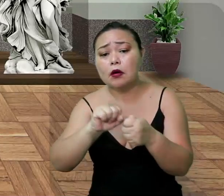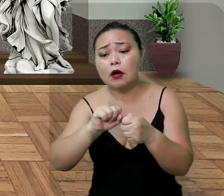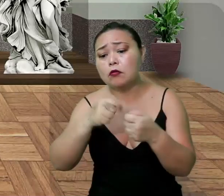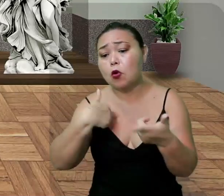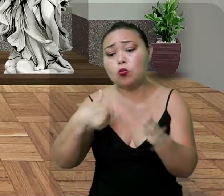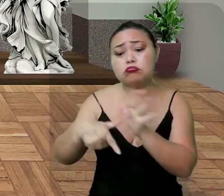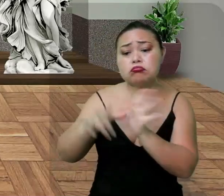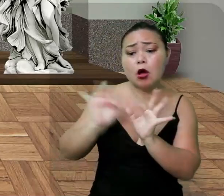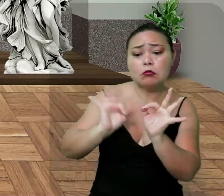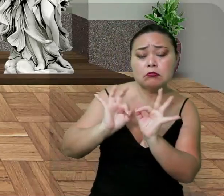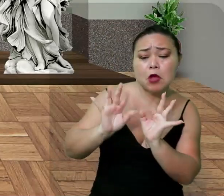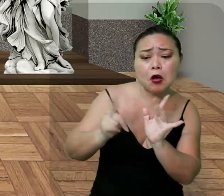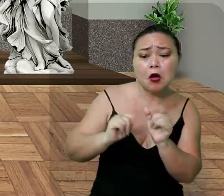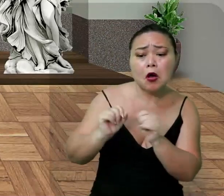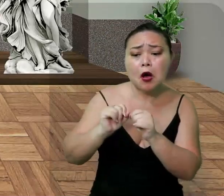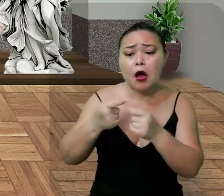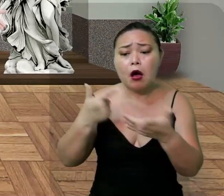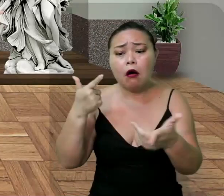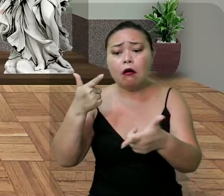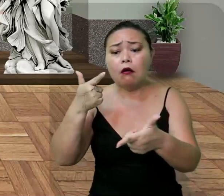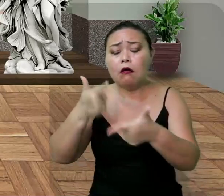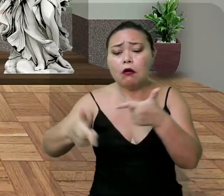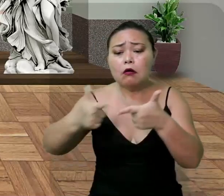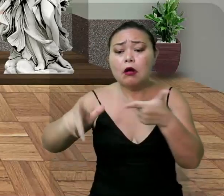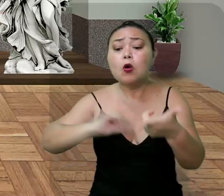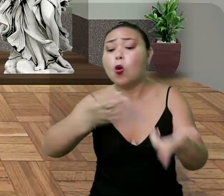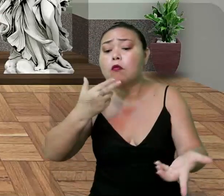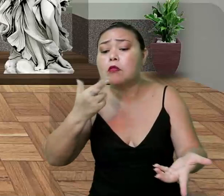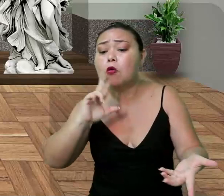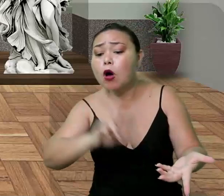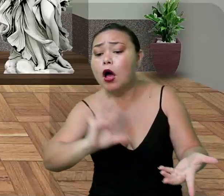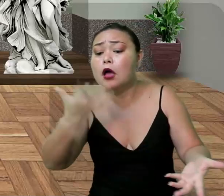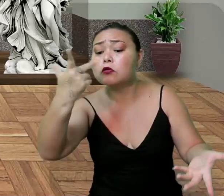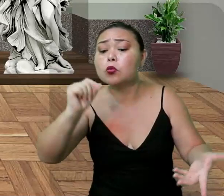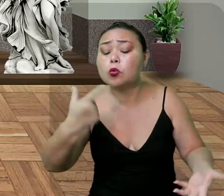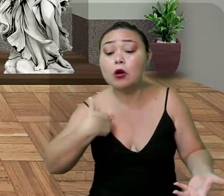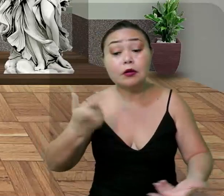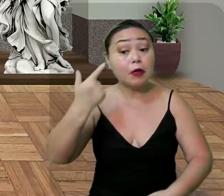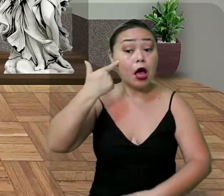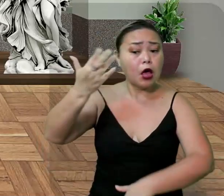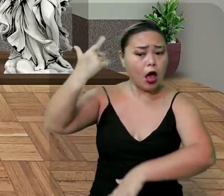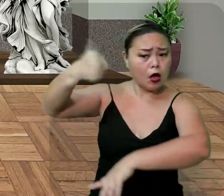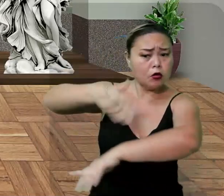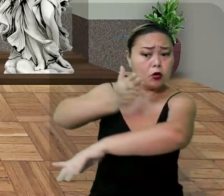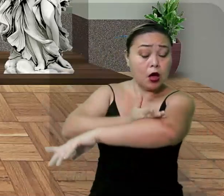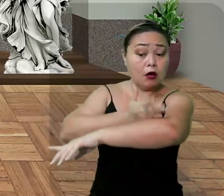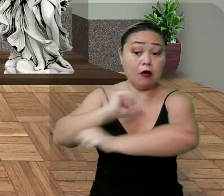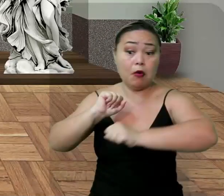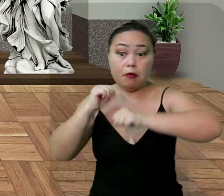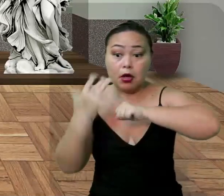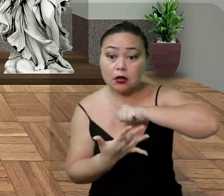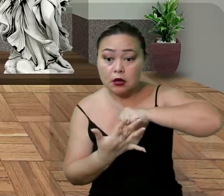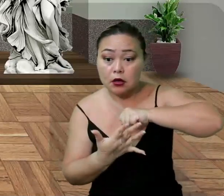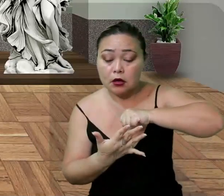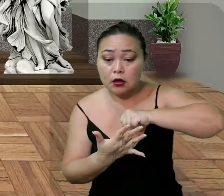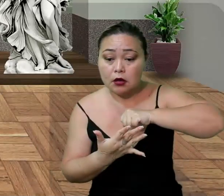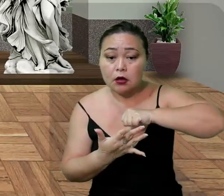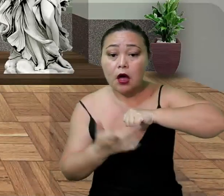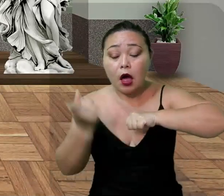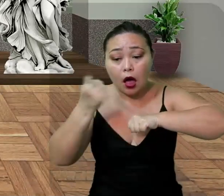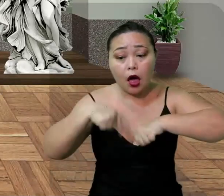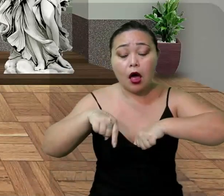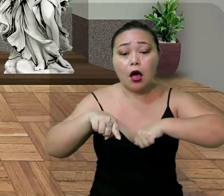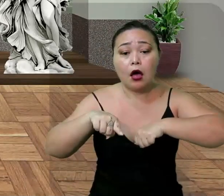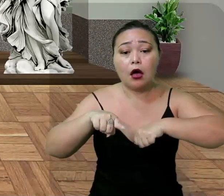está preparado para enfrentar uma crise, e aí, pá, como resolver? Vocês imaginem na Idade Média, veio uma pandemia, que